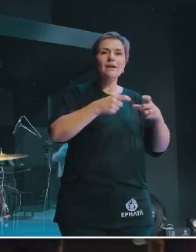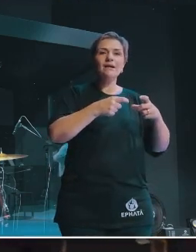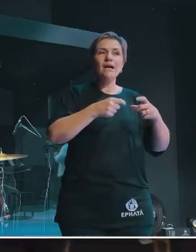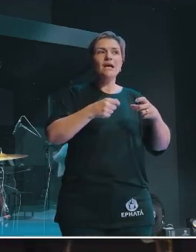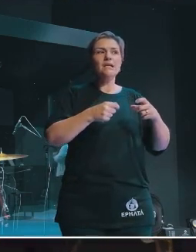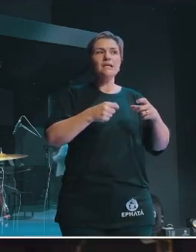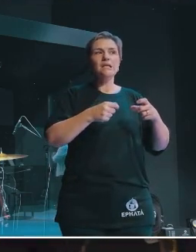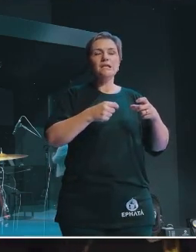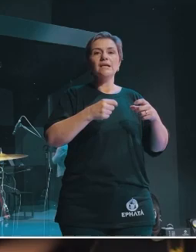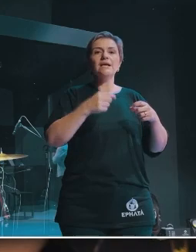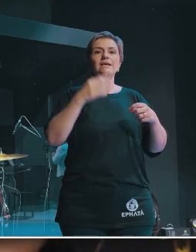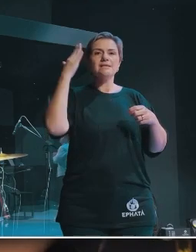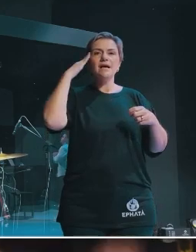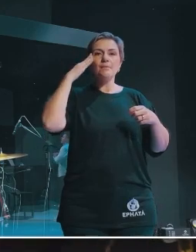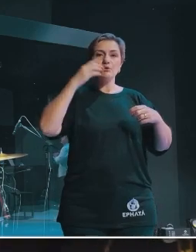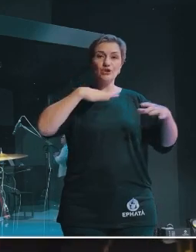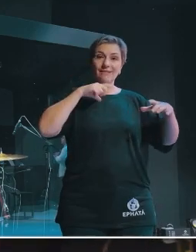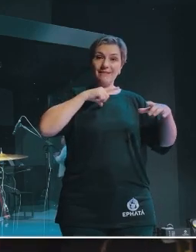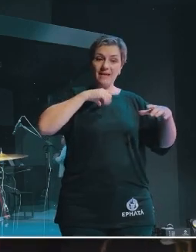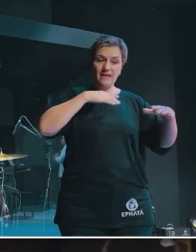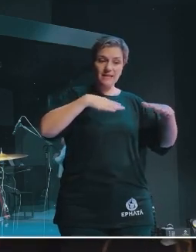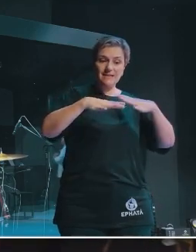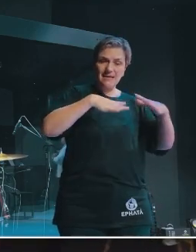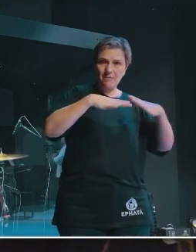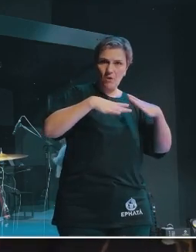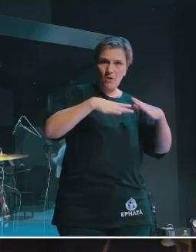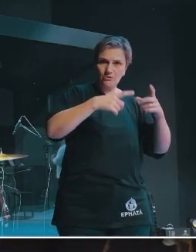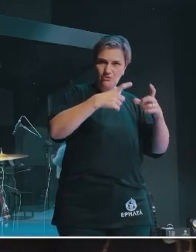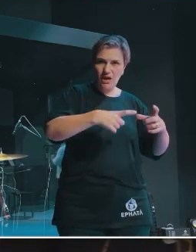Eu termino dizendo para você que eu encontrei um lugar seguro.